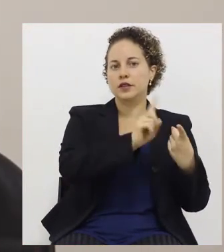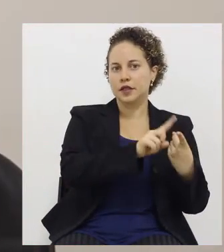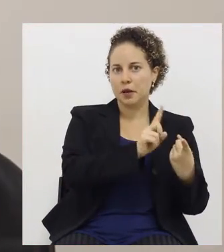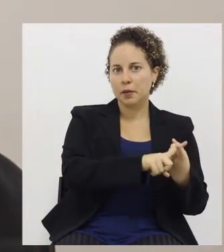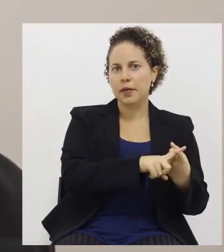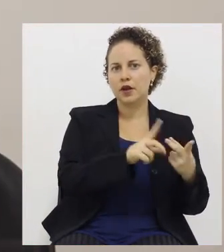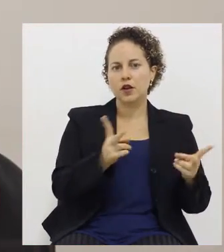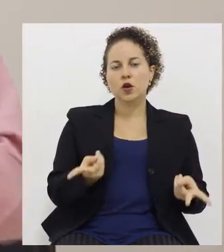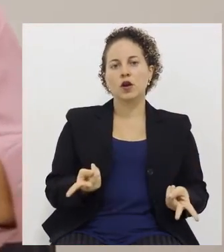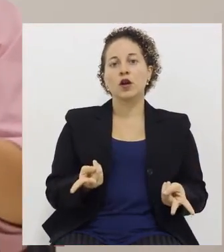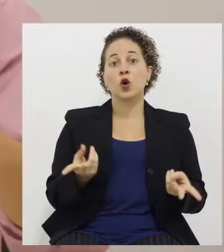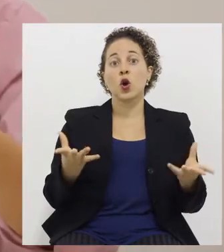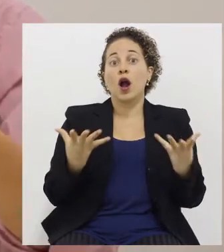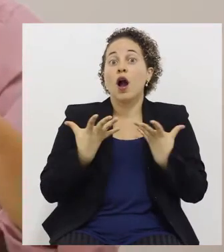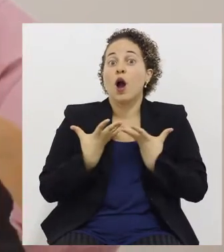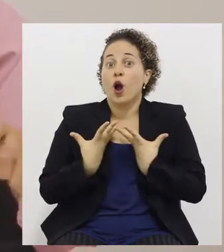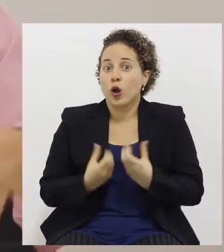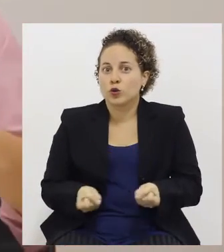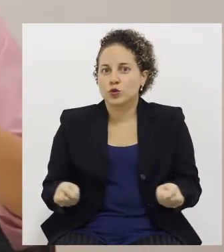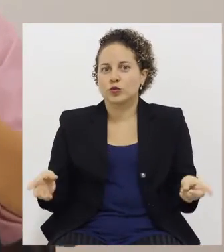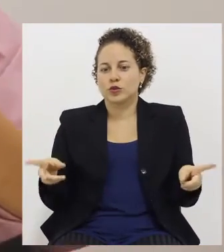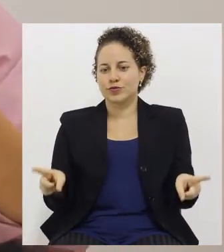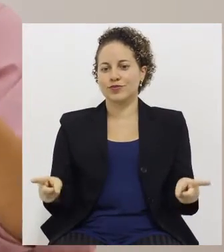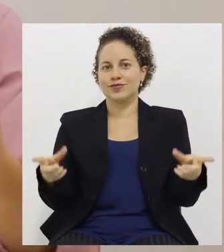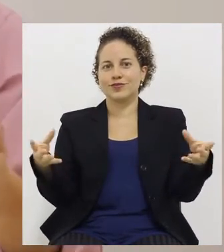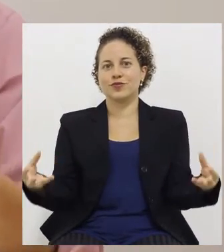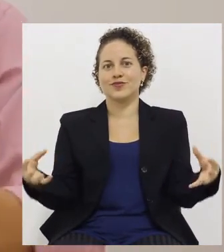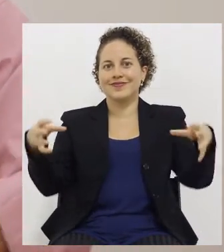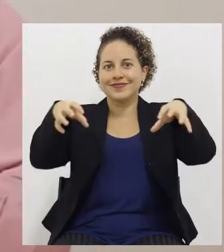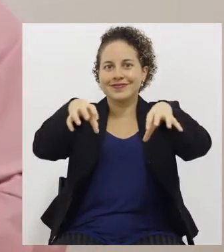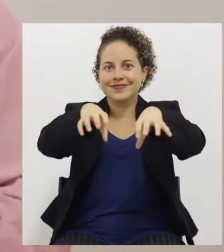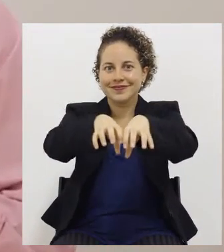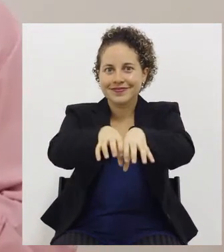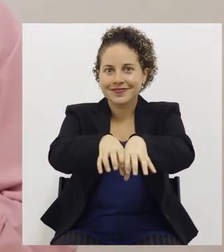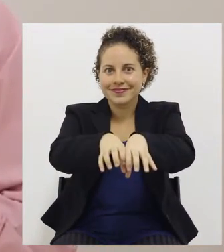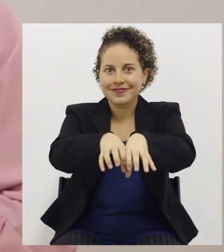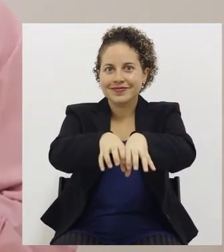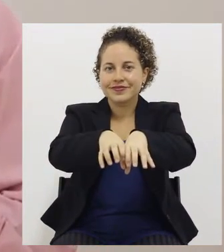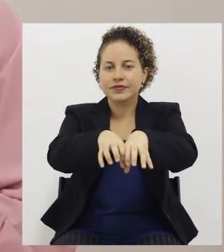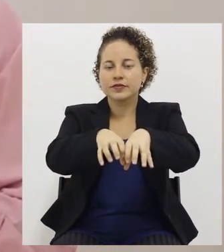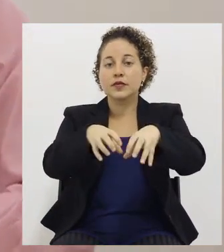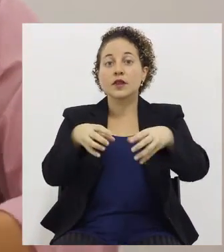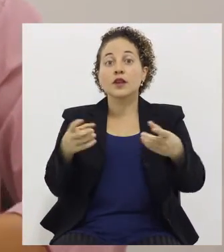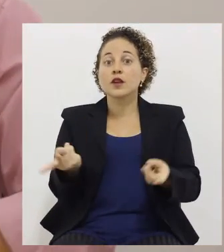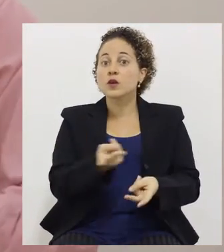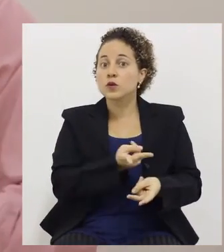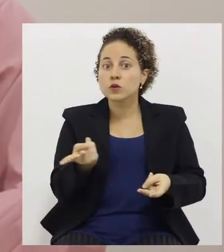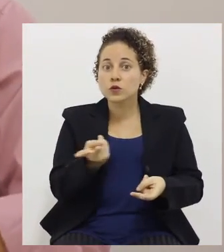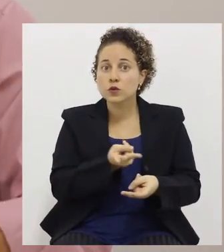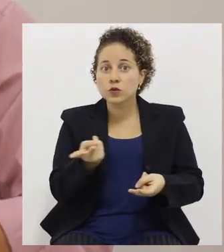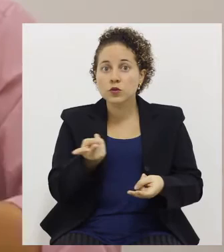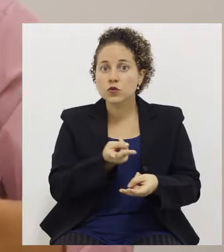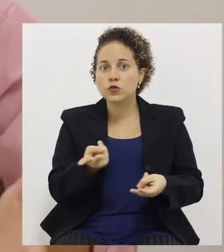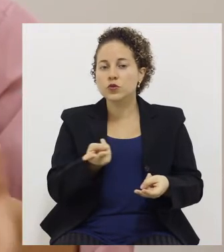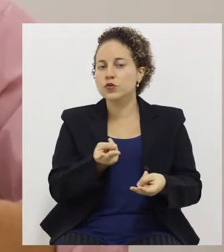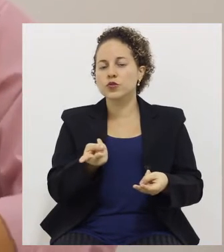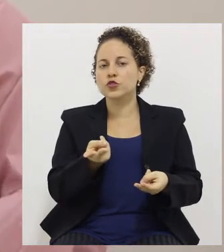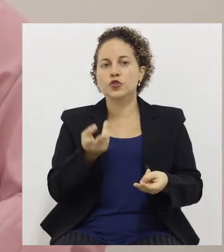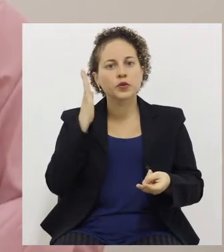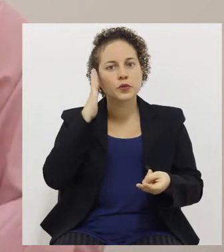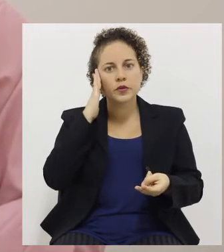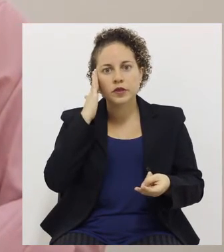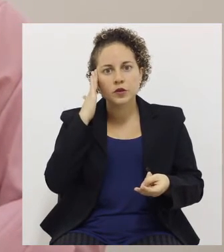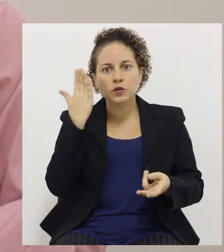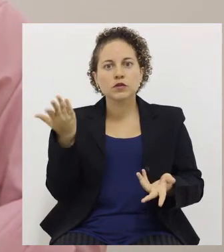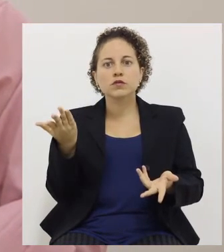ela também faz isso, e aí eles assumem um compromisso entre eles. Qual o problema disso? É que nenhum dos dois leva aquilo que ele queria da